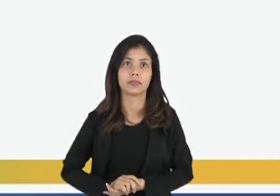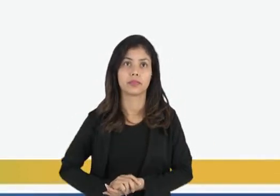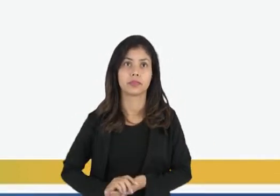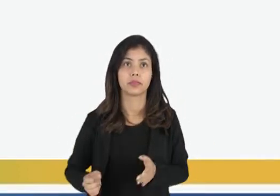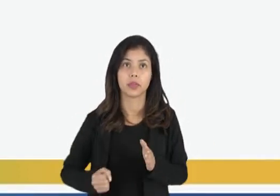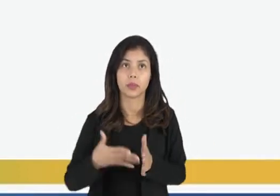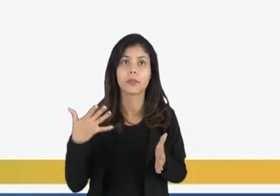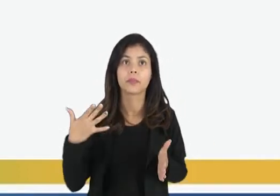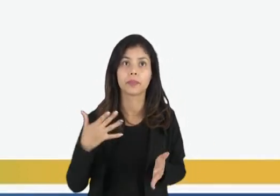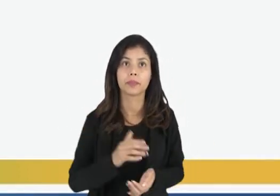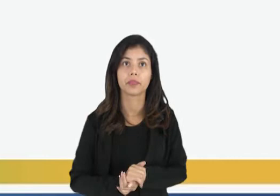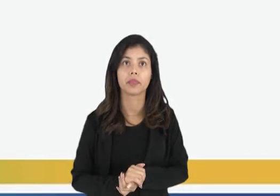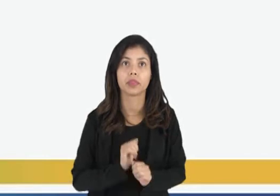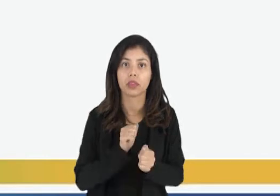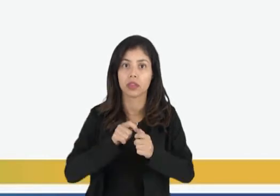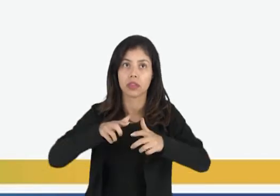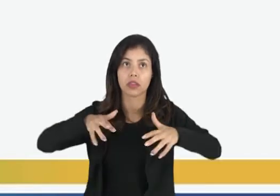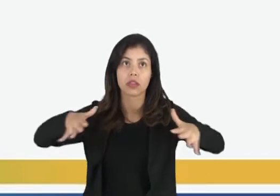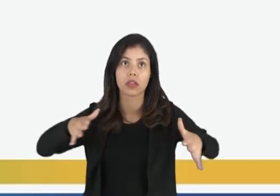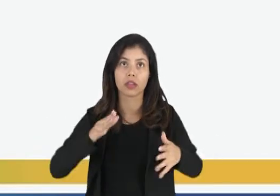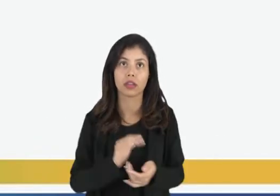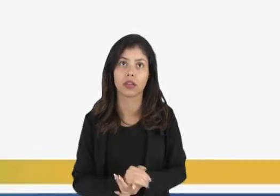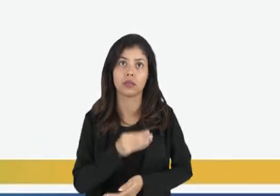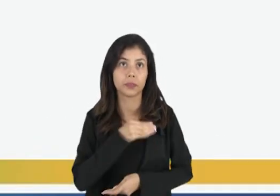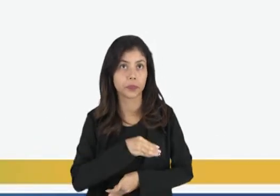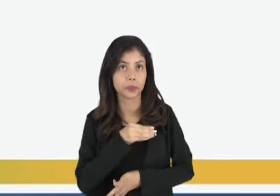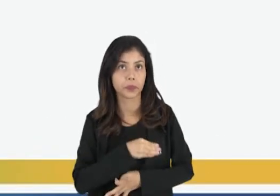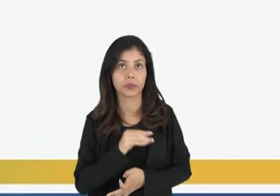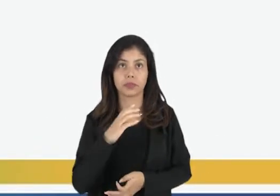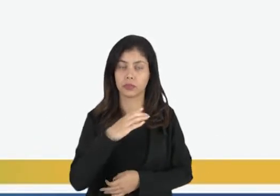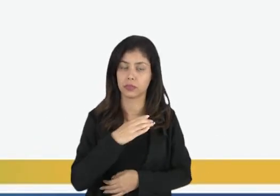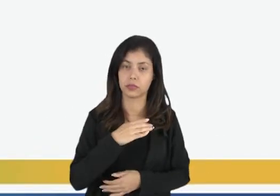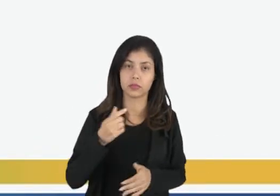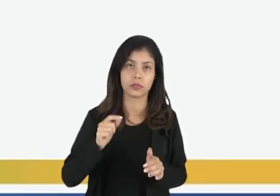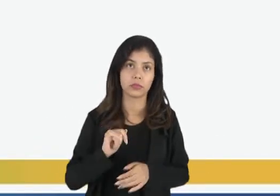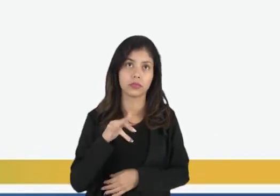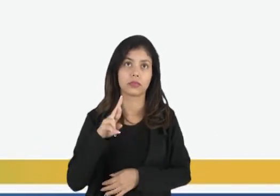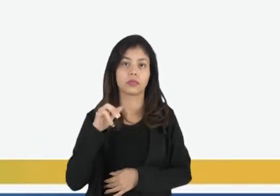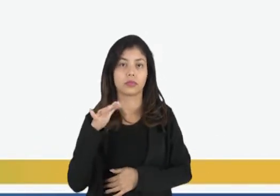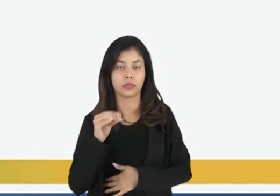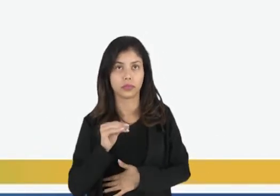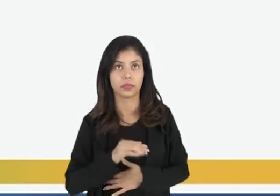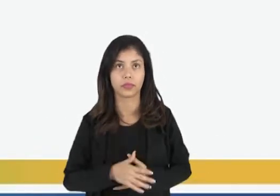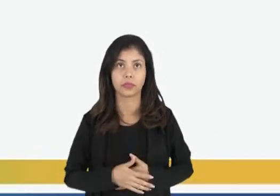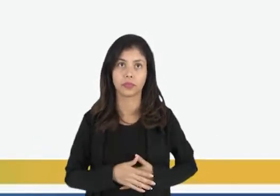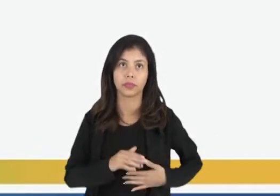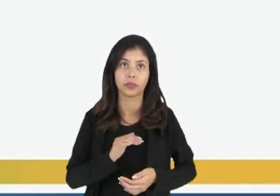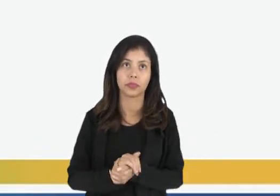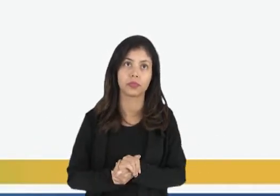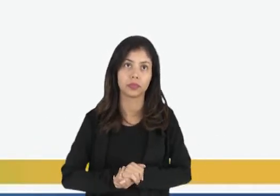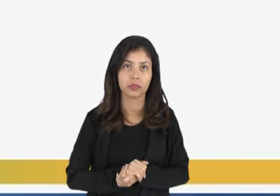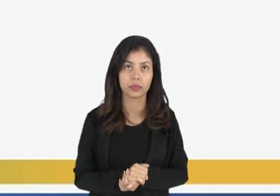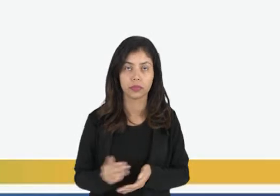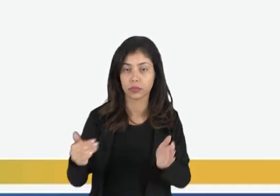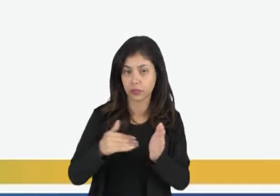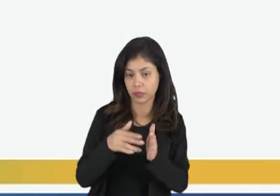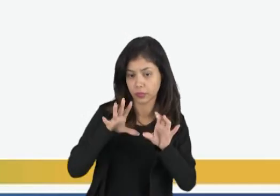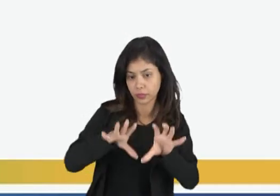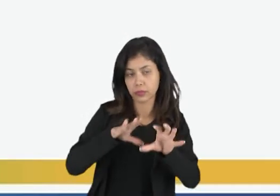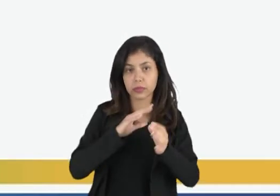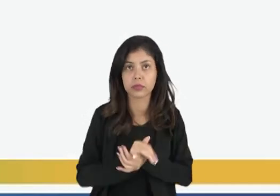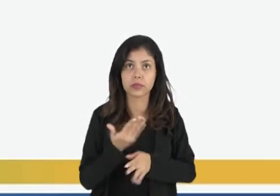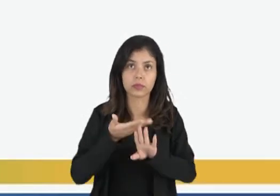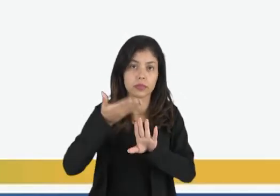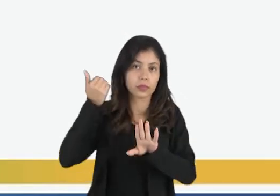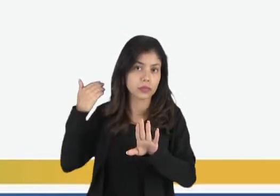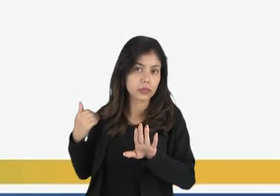o agronegócio ampliou a renda nas cidades do interior. Isso é muito importante perceber, que até então, no passado, a